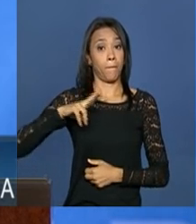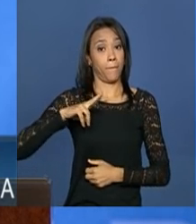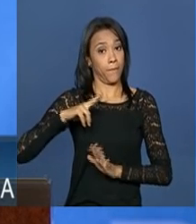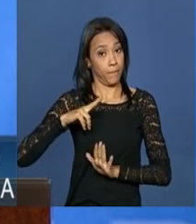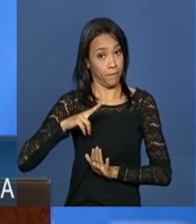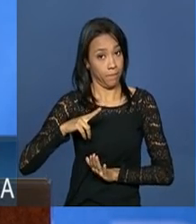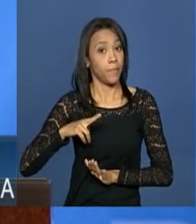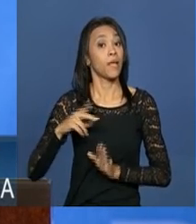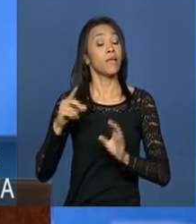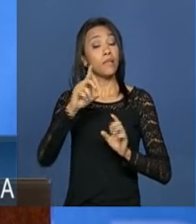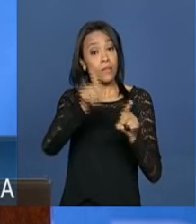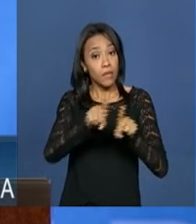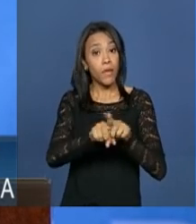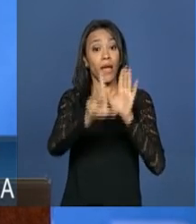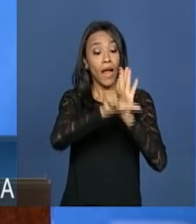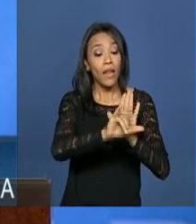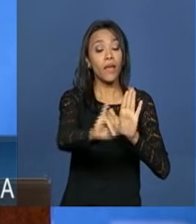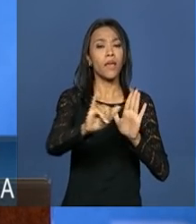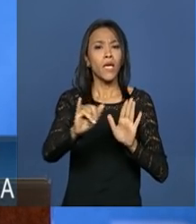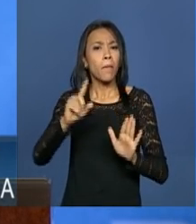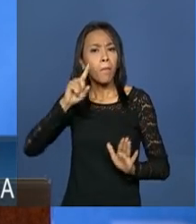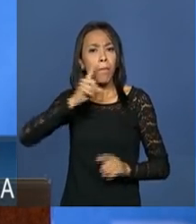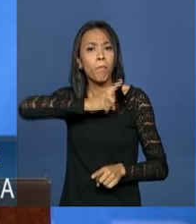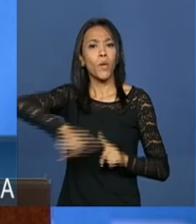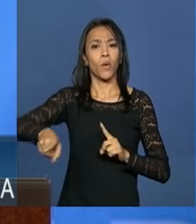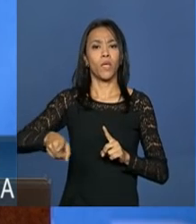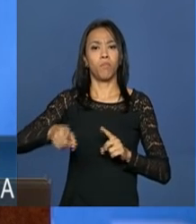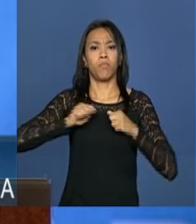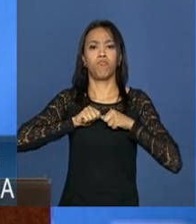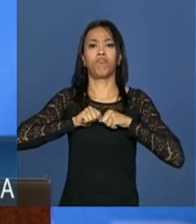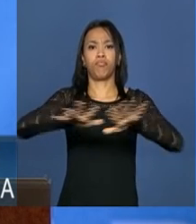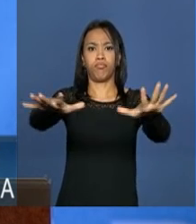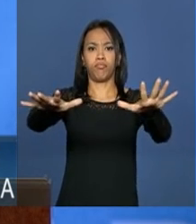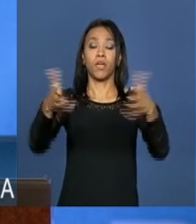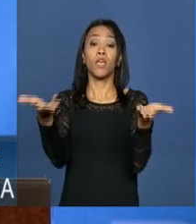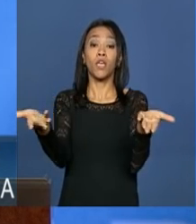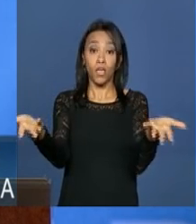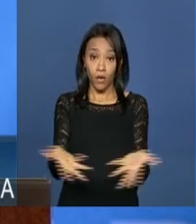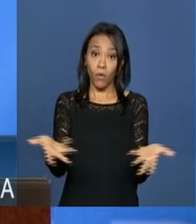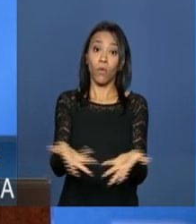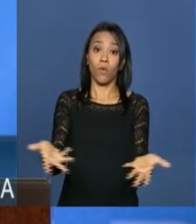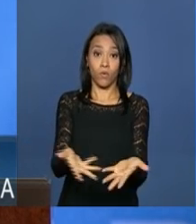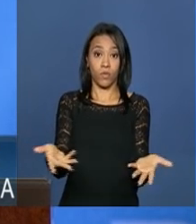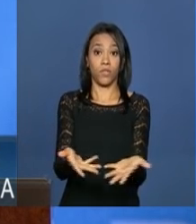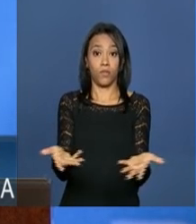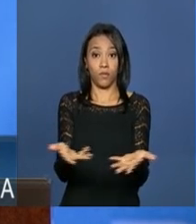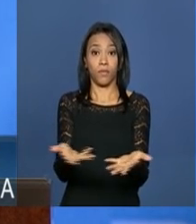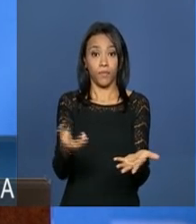legislação vigente, proíbem vazamentos que hoje, na verdade,